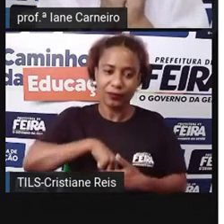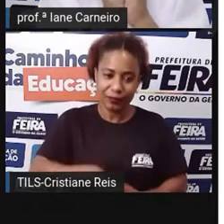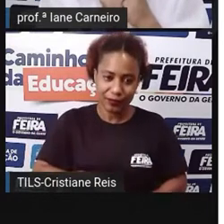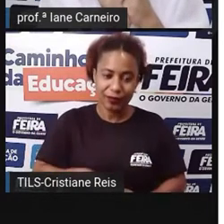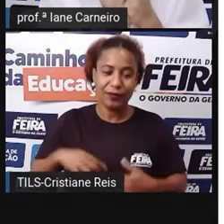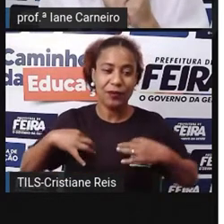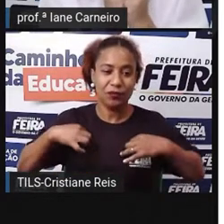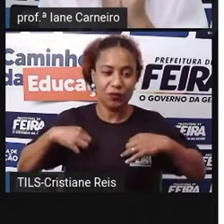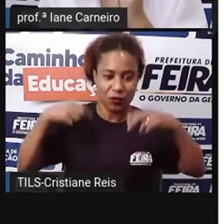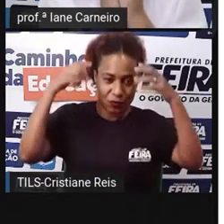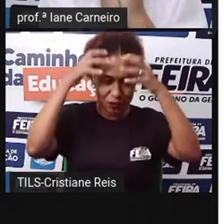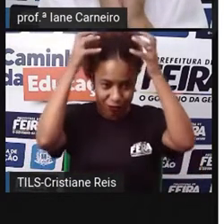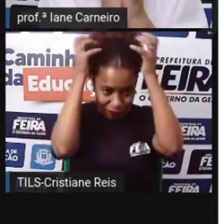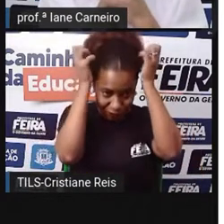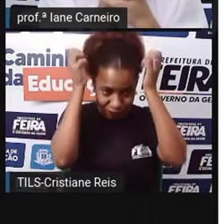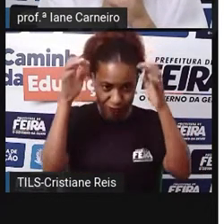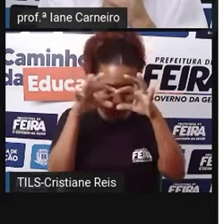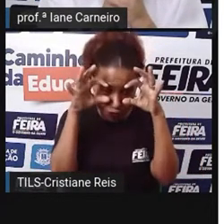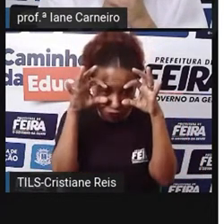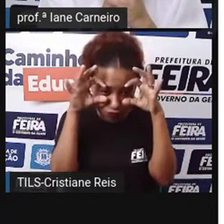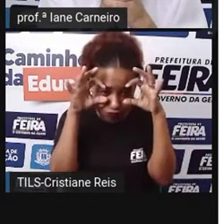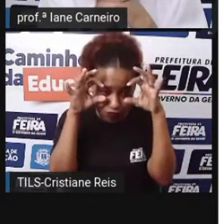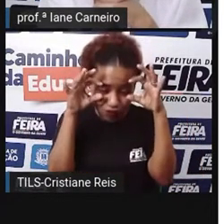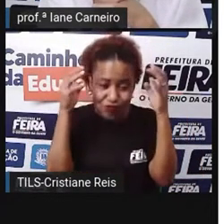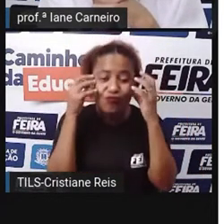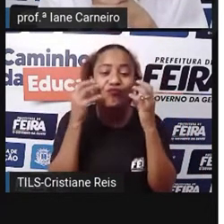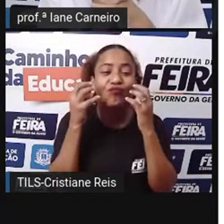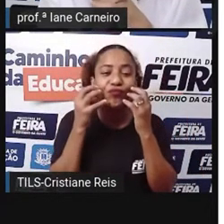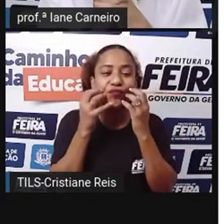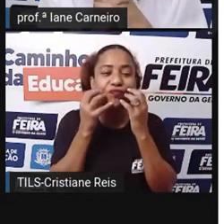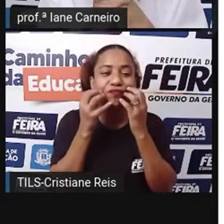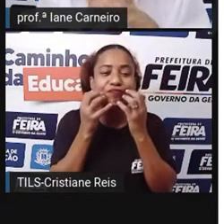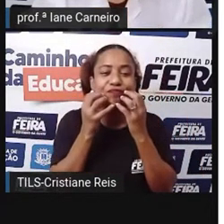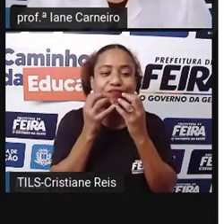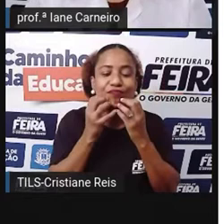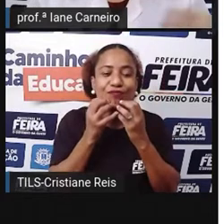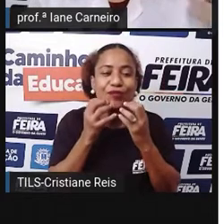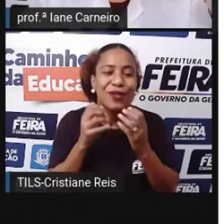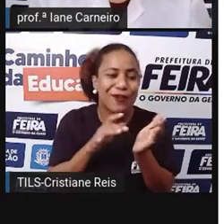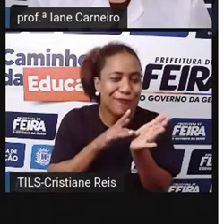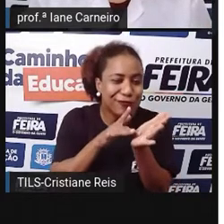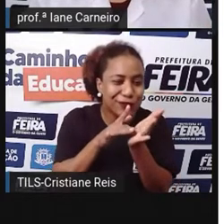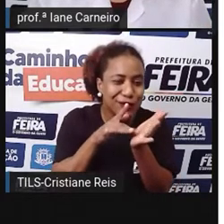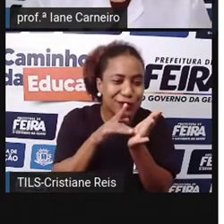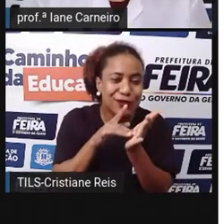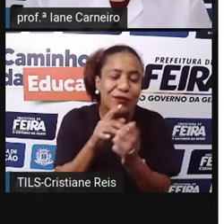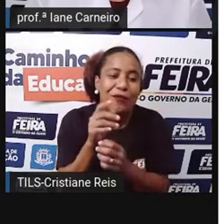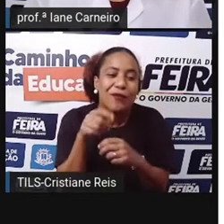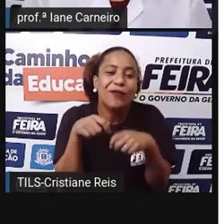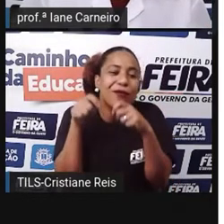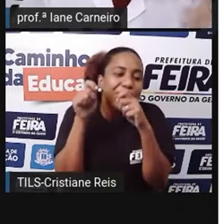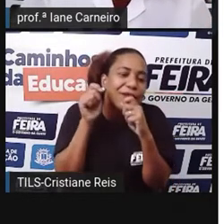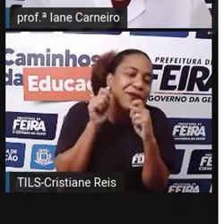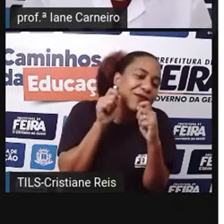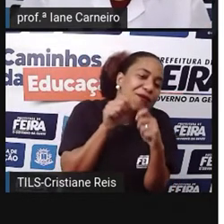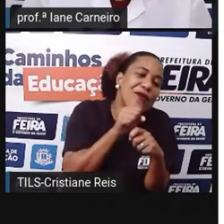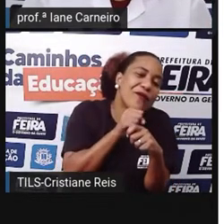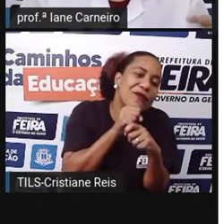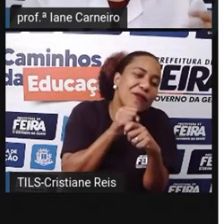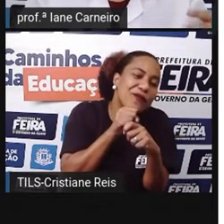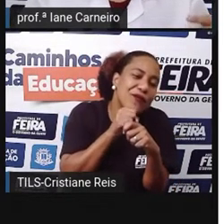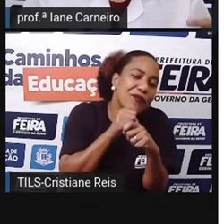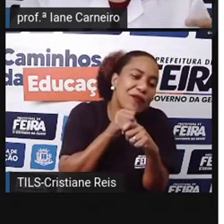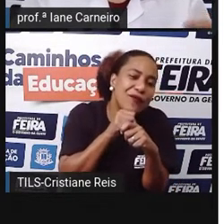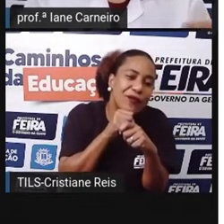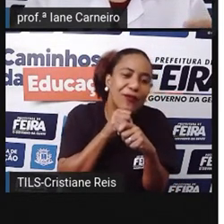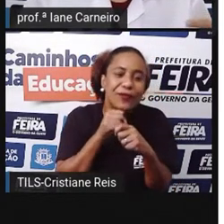todo escondido na cama, esperando só a Chapeuzinho chegar. E aí, antes que ele. Aí ela chega e começa